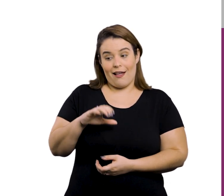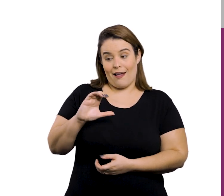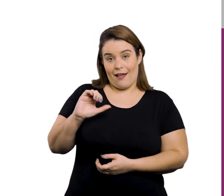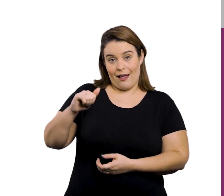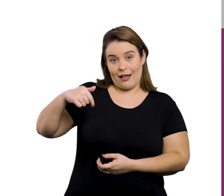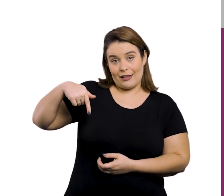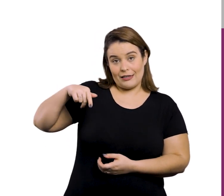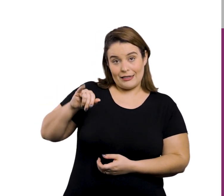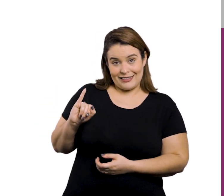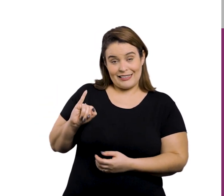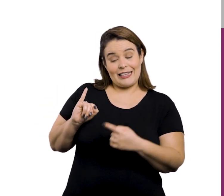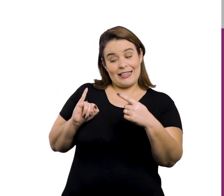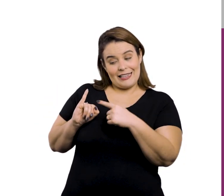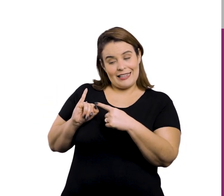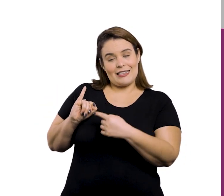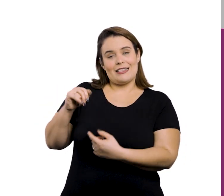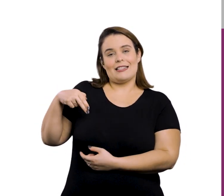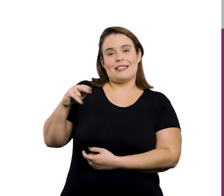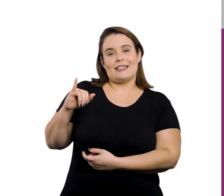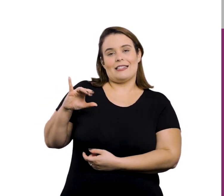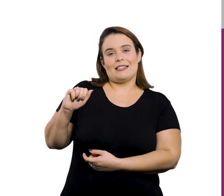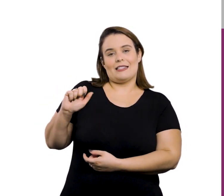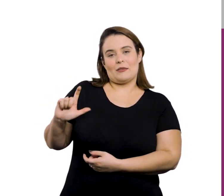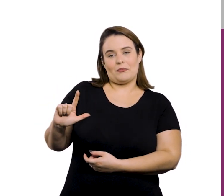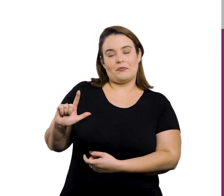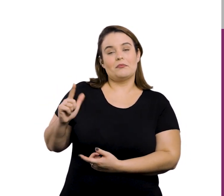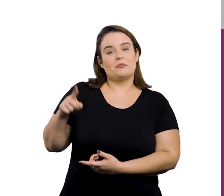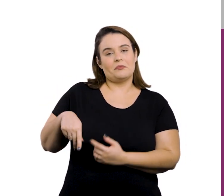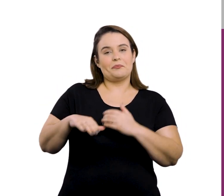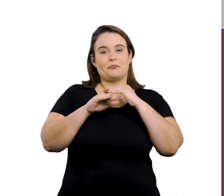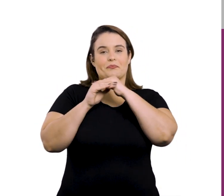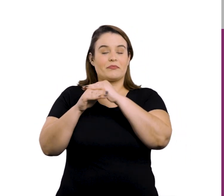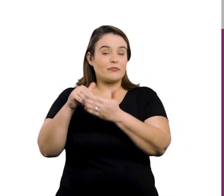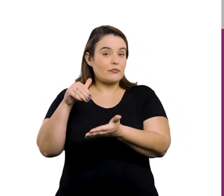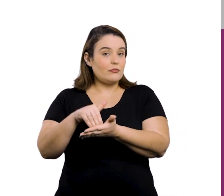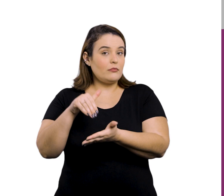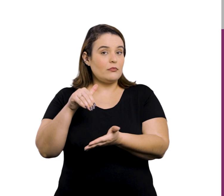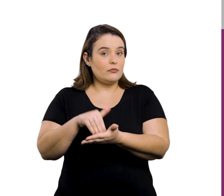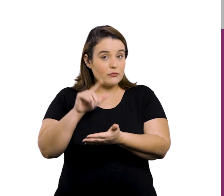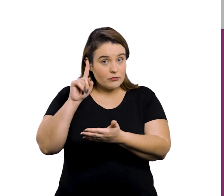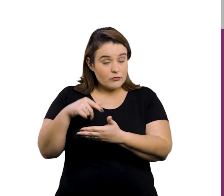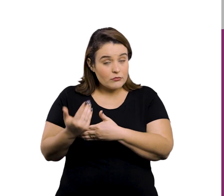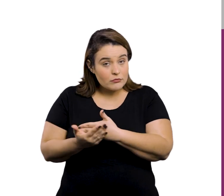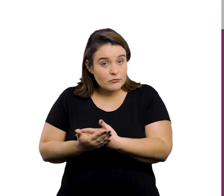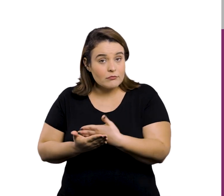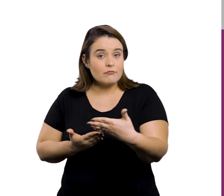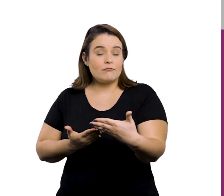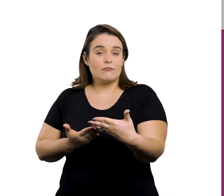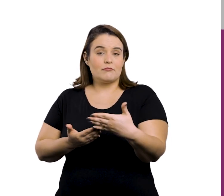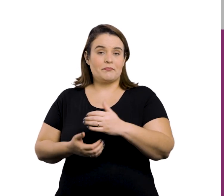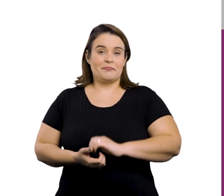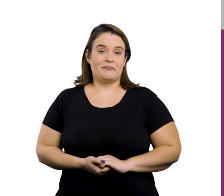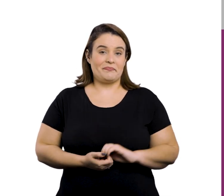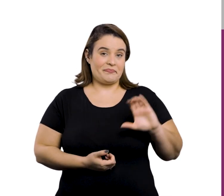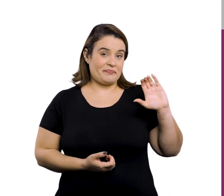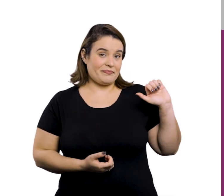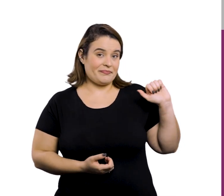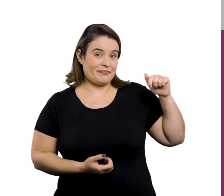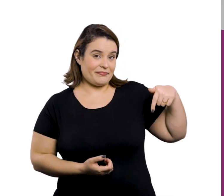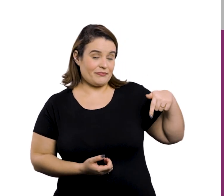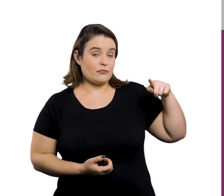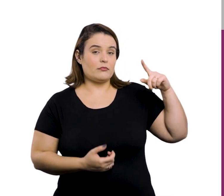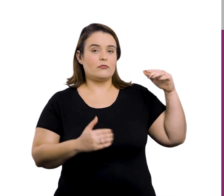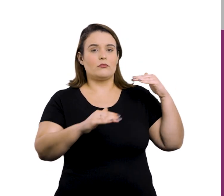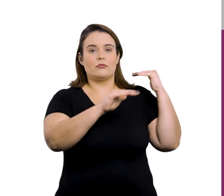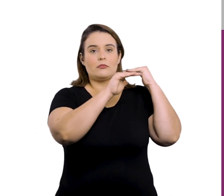professores? Não. Esse é o conceito do CAQI, que tem o I de inicial, ou seja, é o padrão mínimo, o